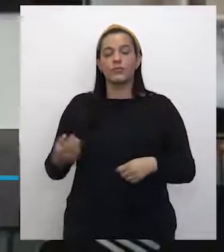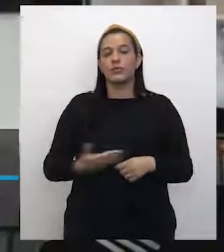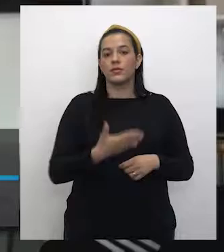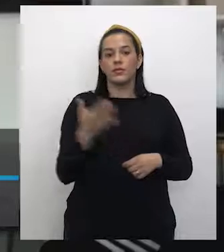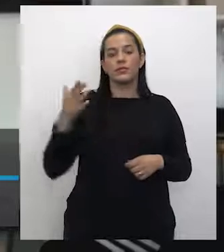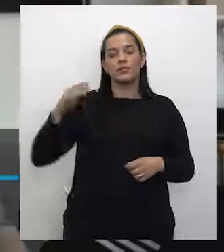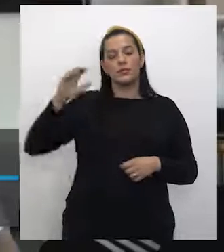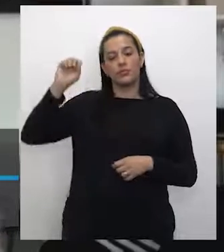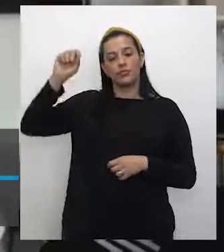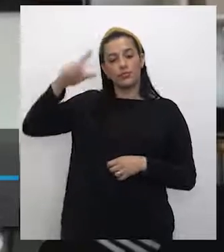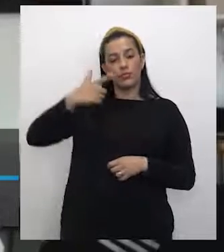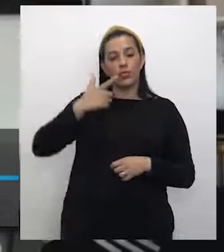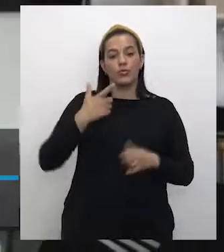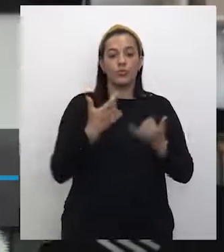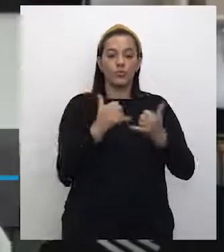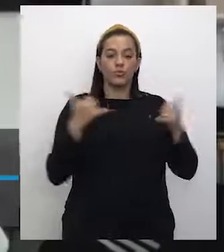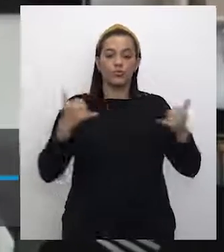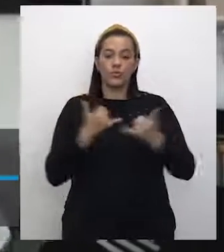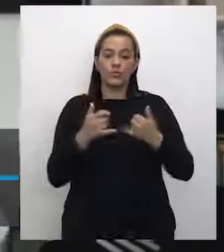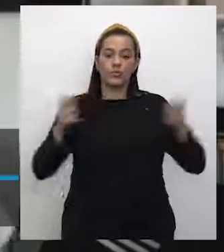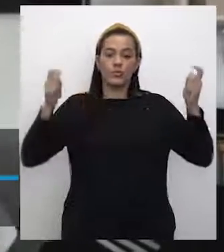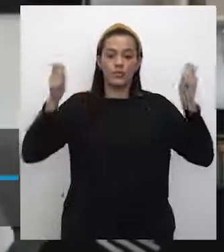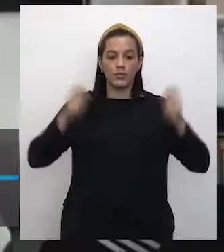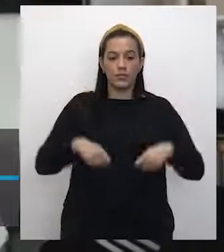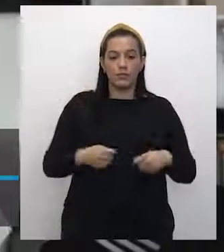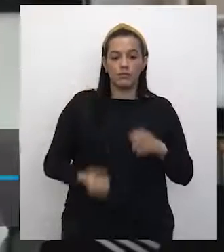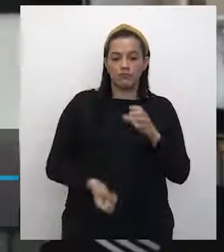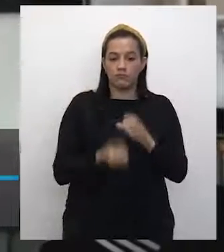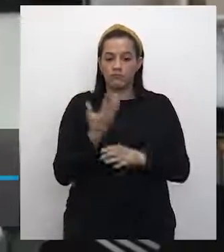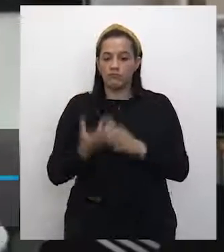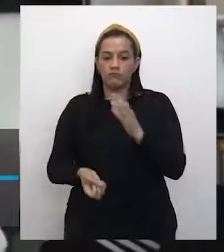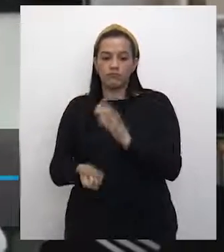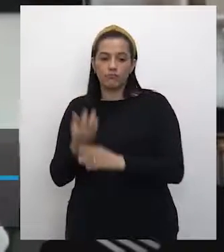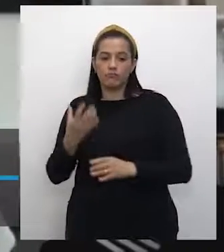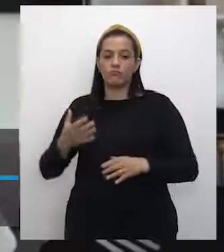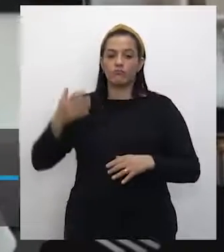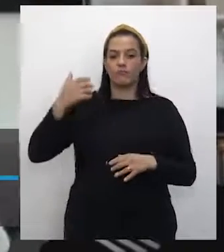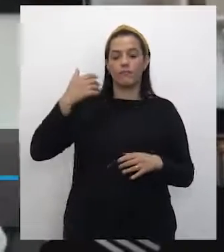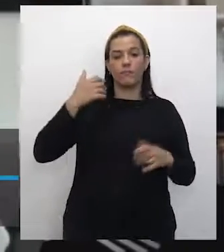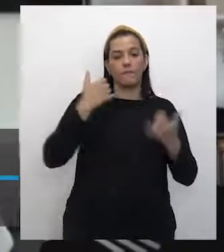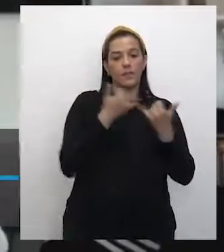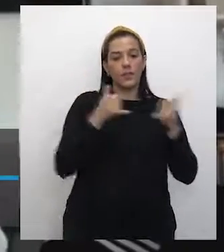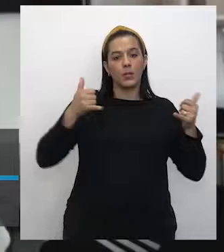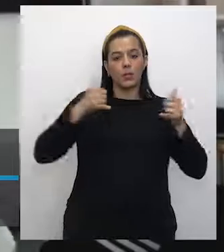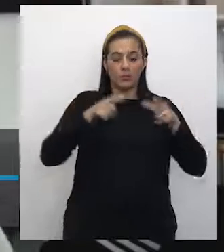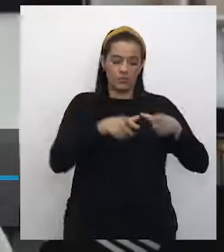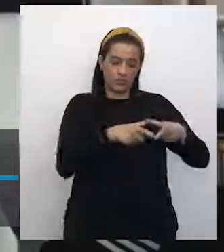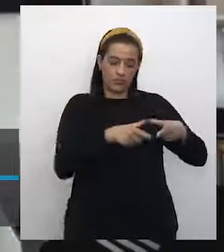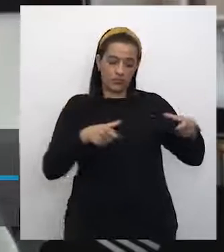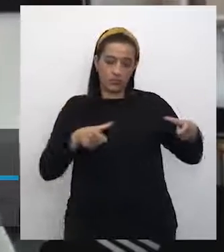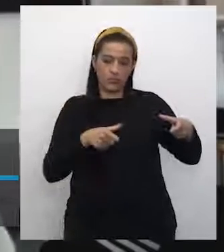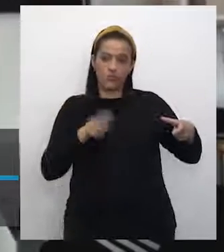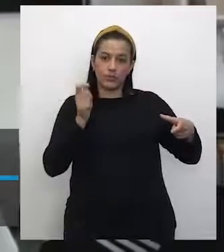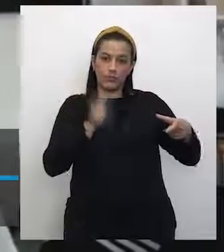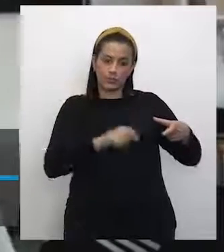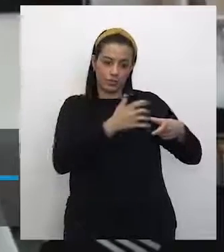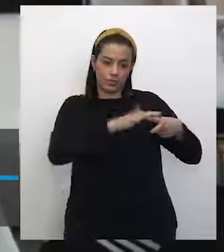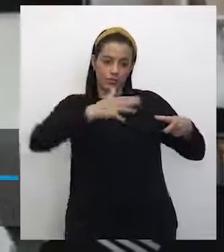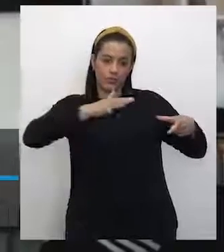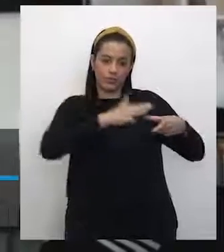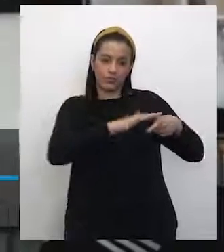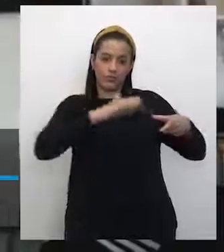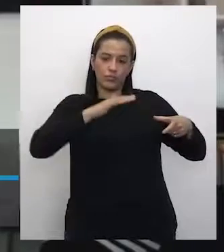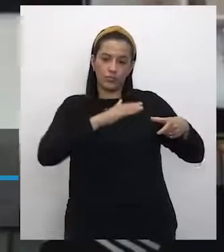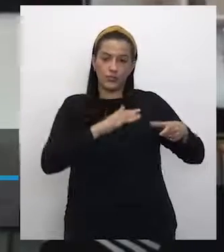energia solar, mostre também que é possível criar, né, placas usando LED. Né? Você